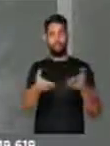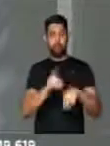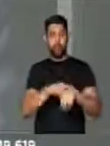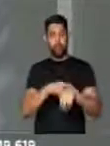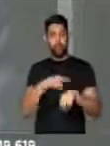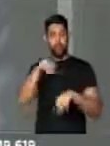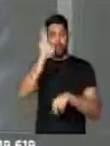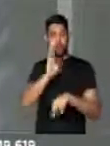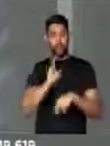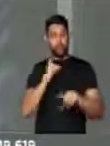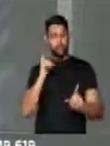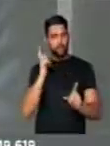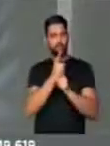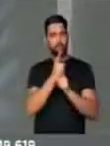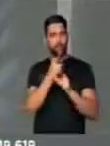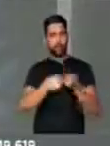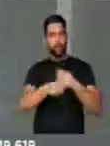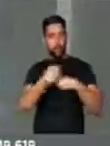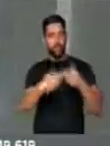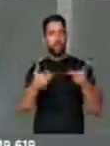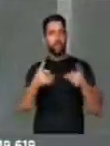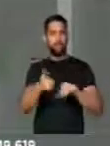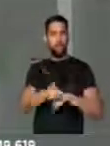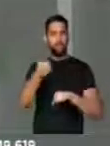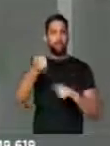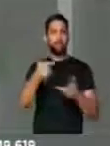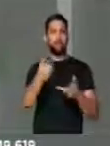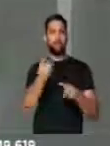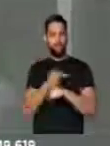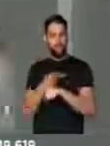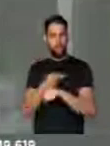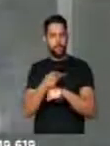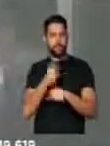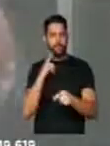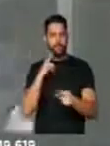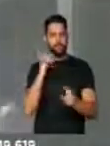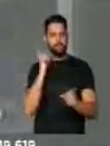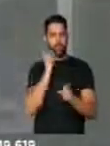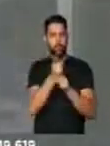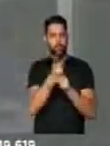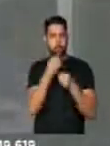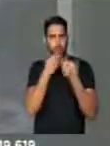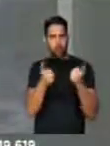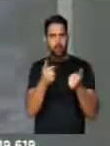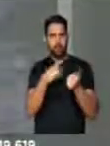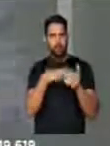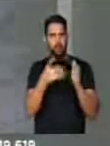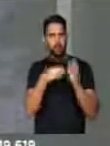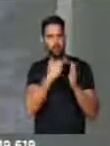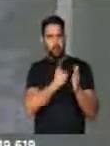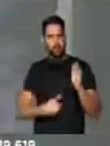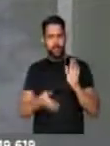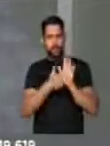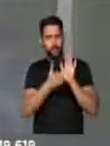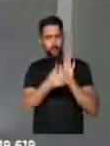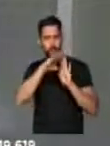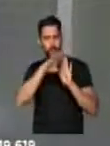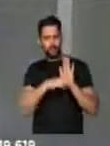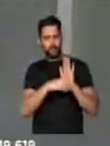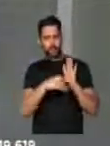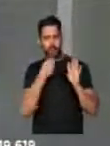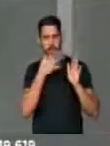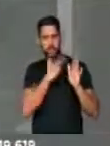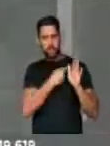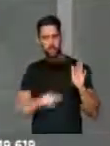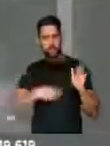momento o país se reencontre. E é na busca desse reencontro que o governo tem formulado as propostas. E graças a Deus que o governo